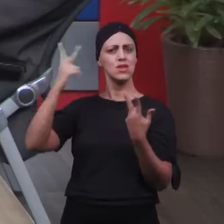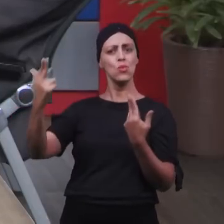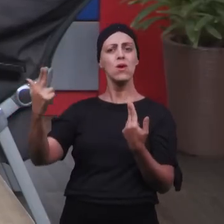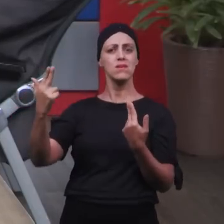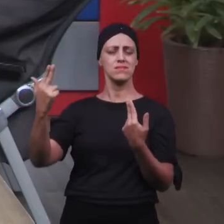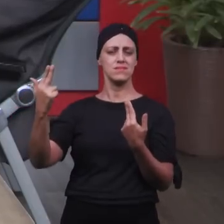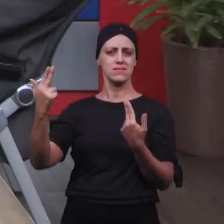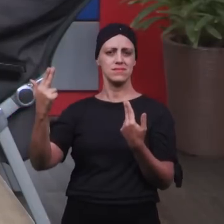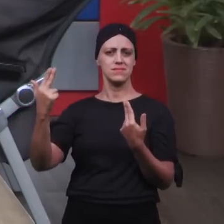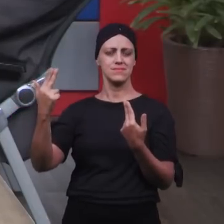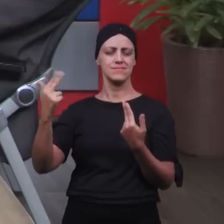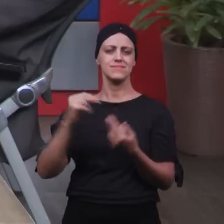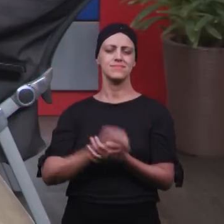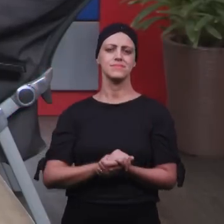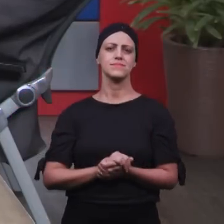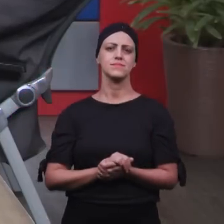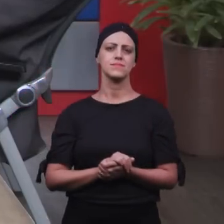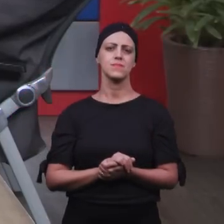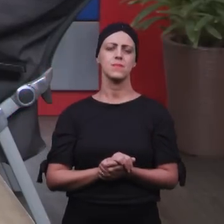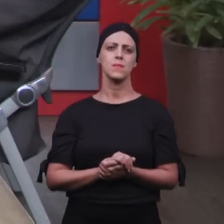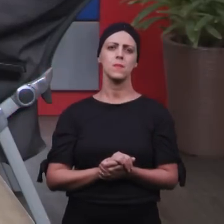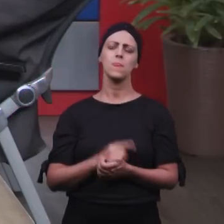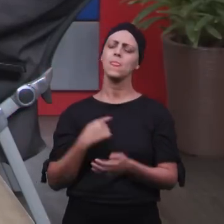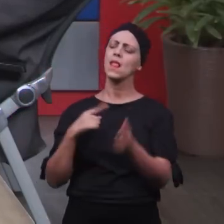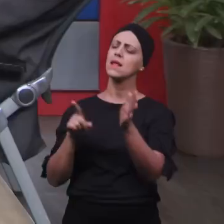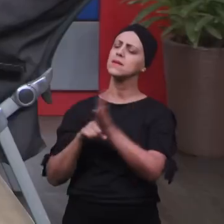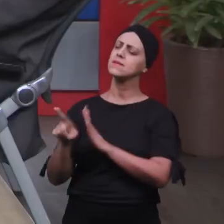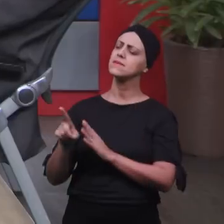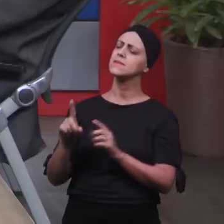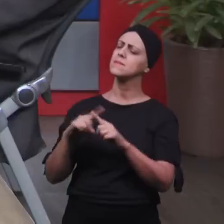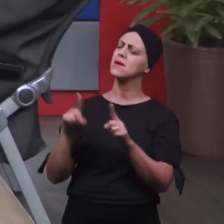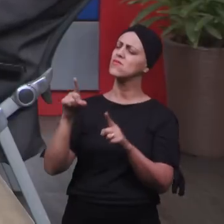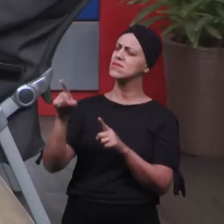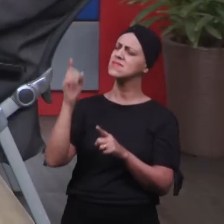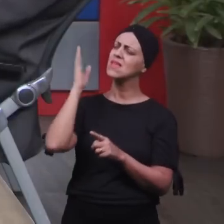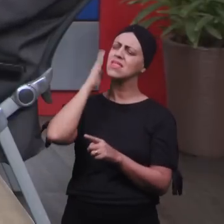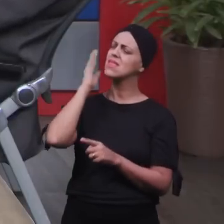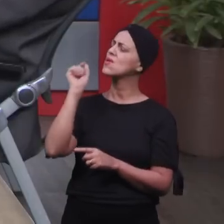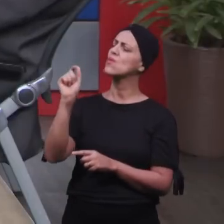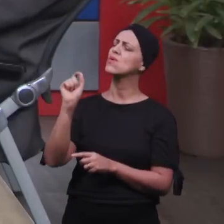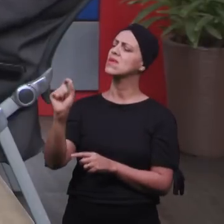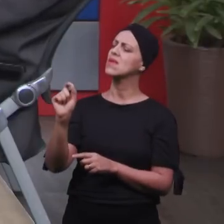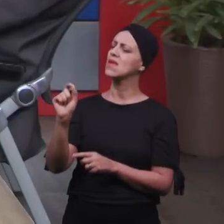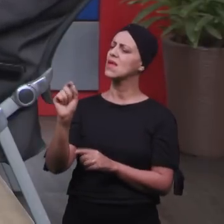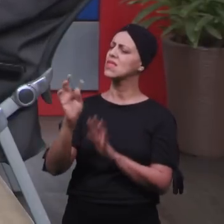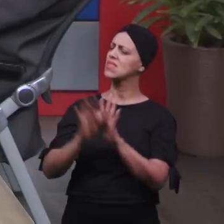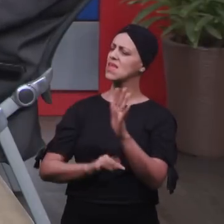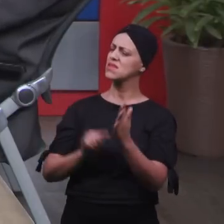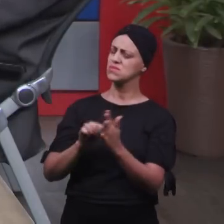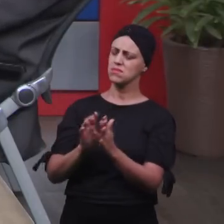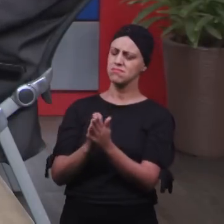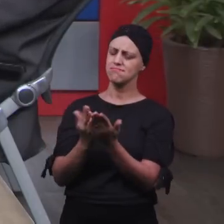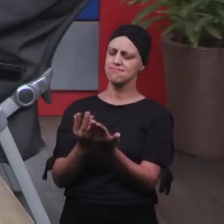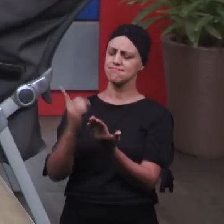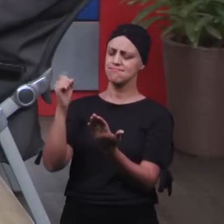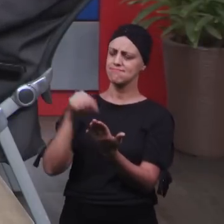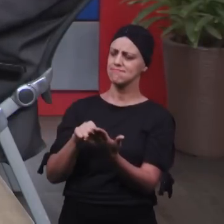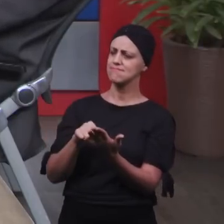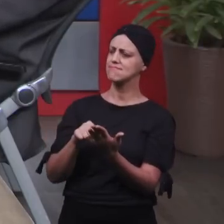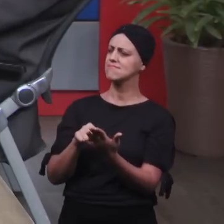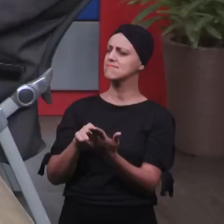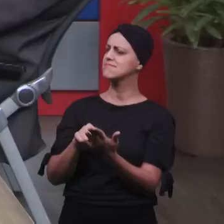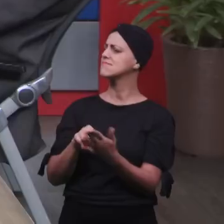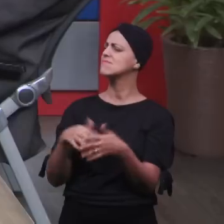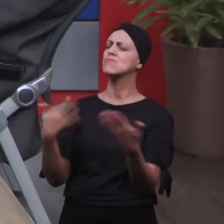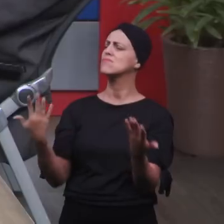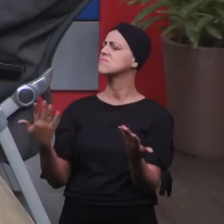né? E uma das vezes eu perguntei, mas o que você entende dessa questão de terminar de orar, abrir a palavra? Qual o benefício que